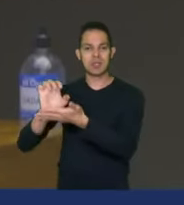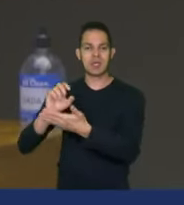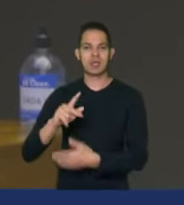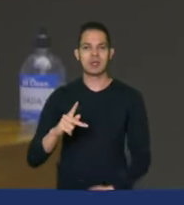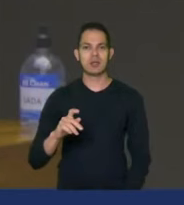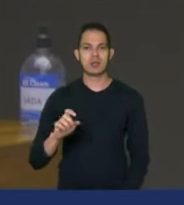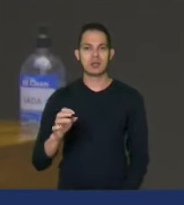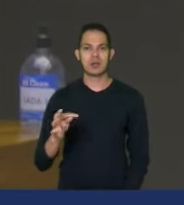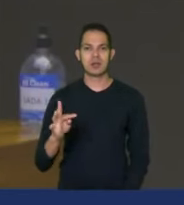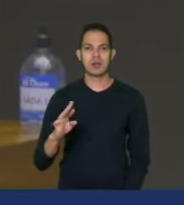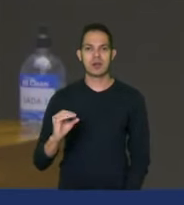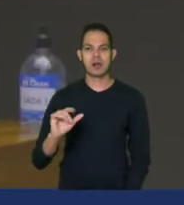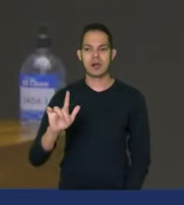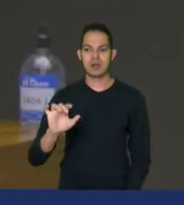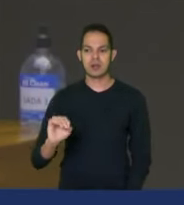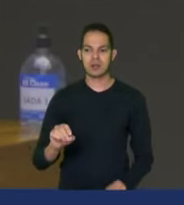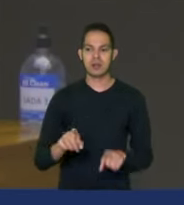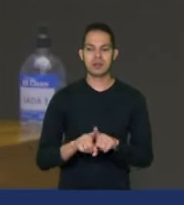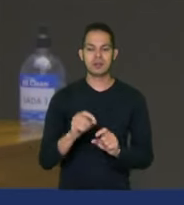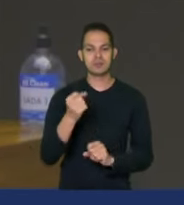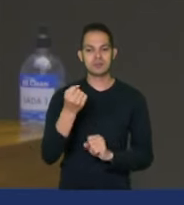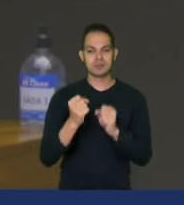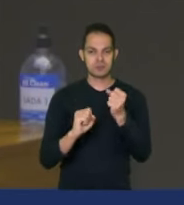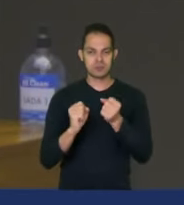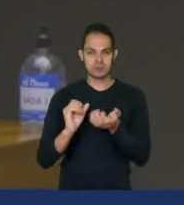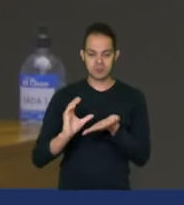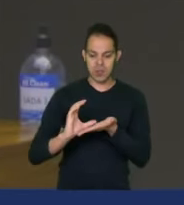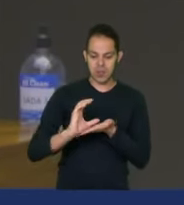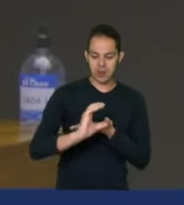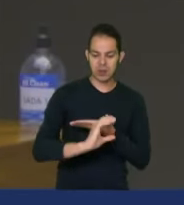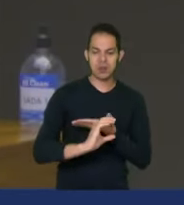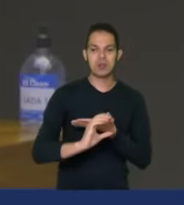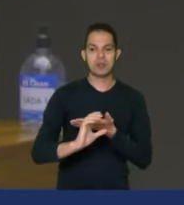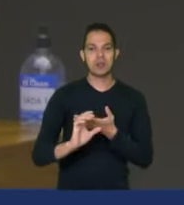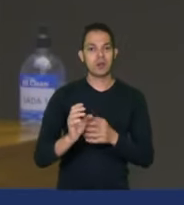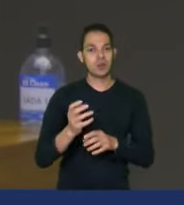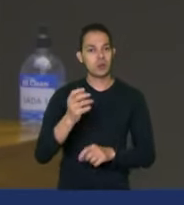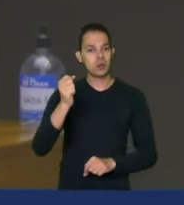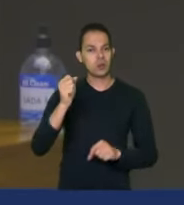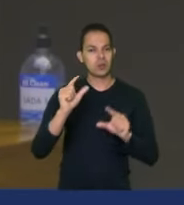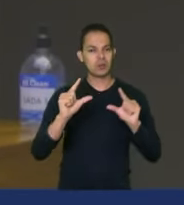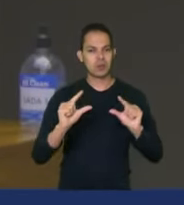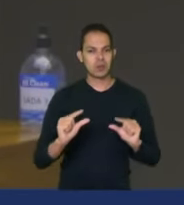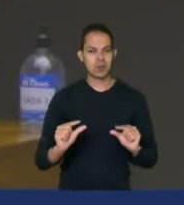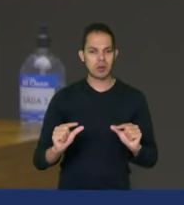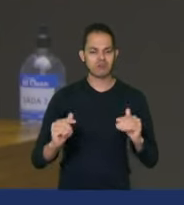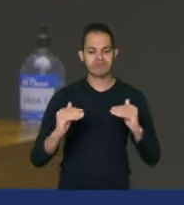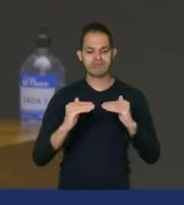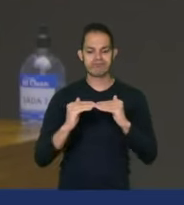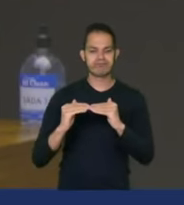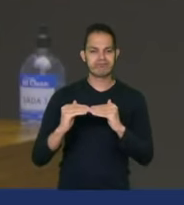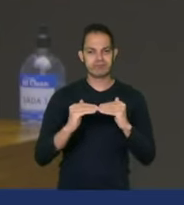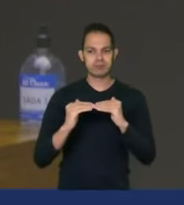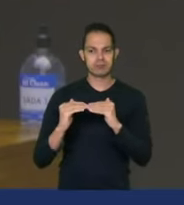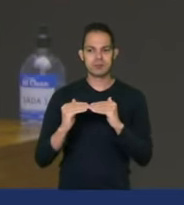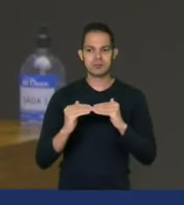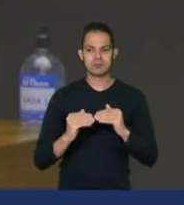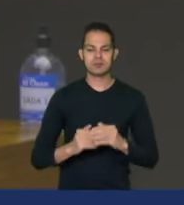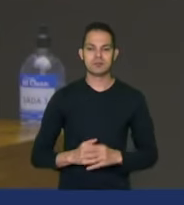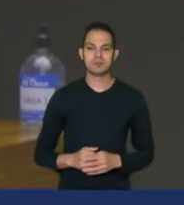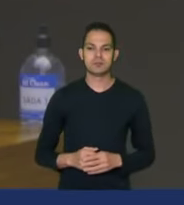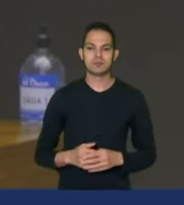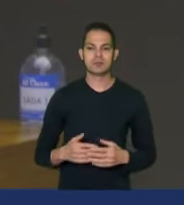reduzir investimentos no refino, que tem uma margem de lucro menor, proporcionalmente, que a exportação do petróleo bruto. Então,